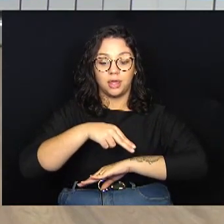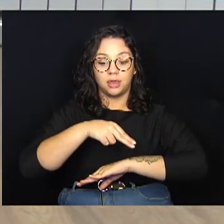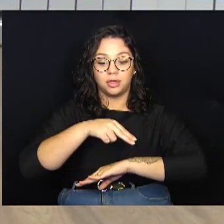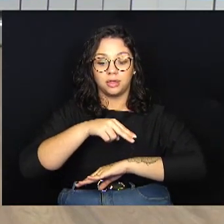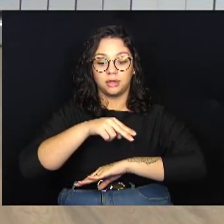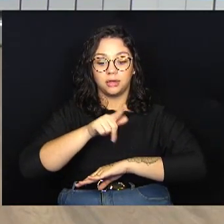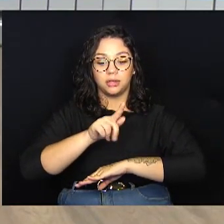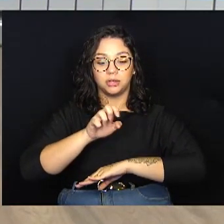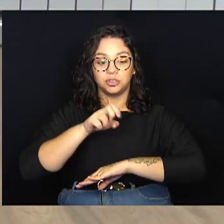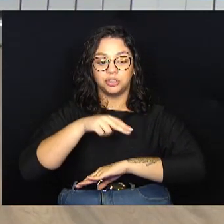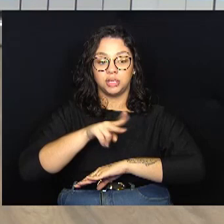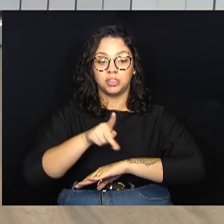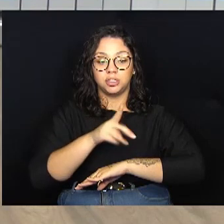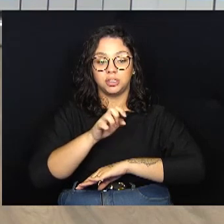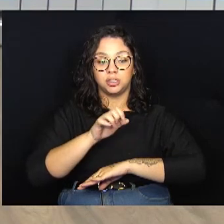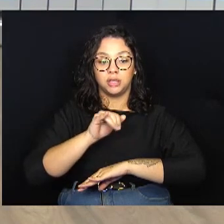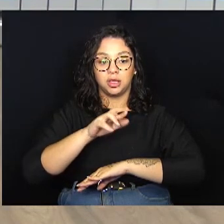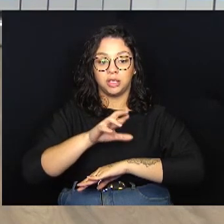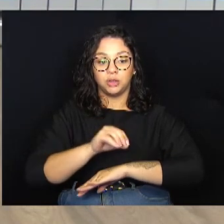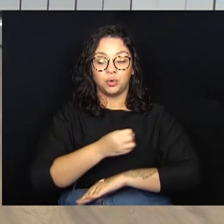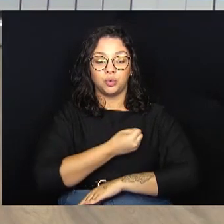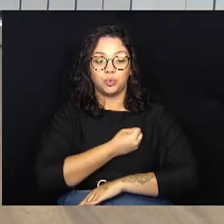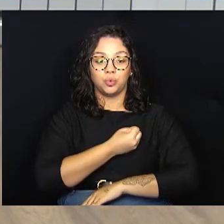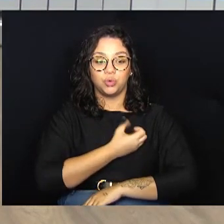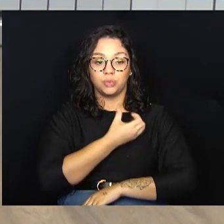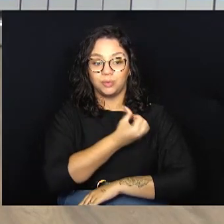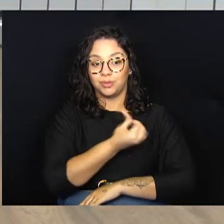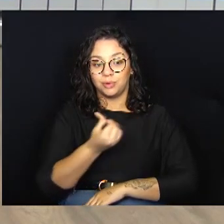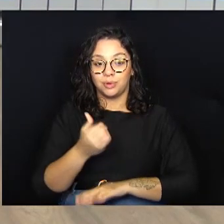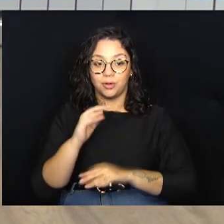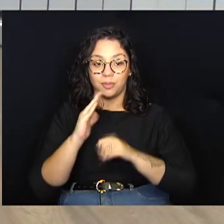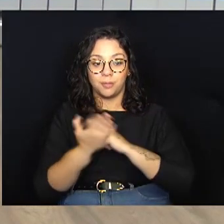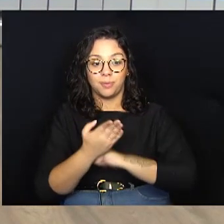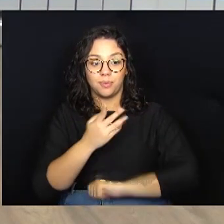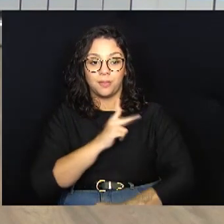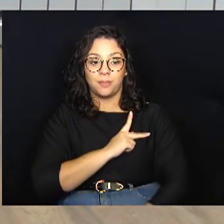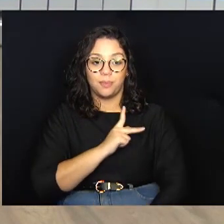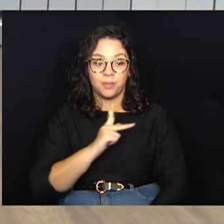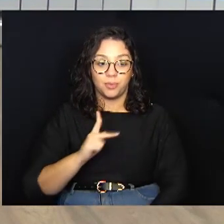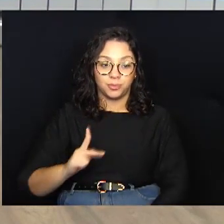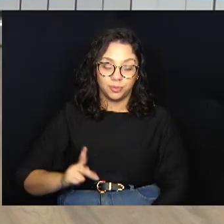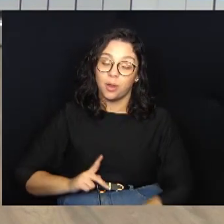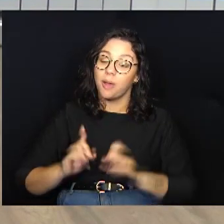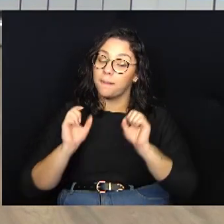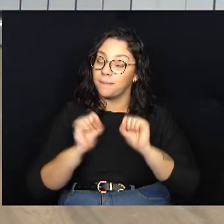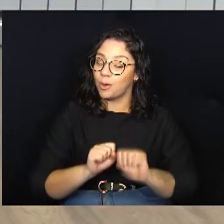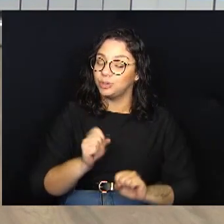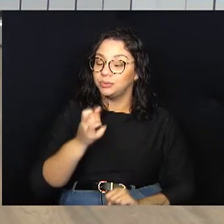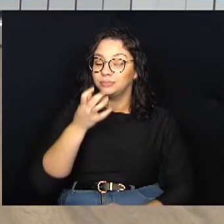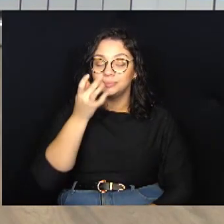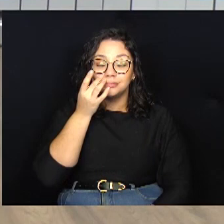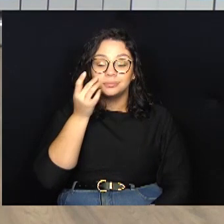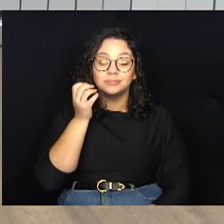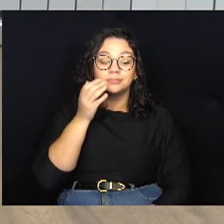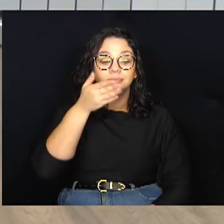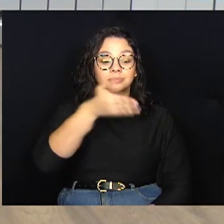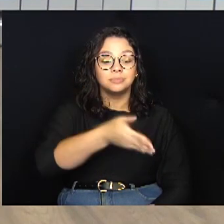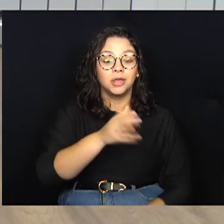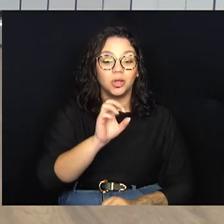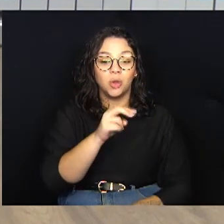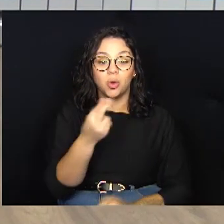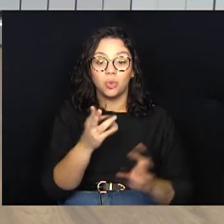Mange, número 66, no bairro Ponte Preta. Você pode vir pessoalmente ou acompanhar aqui a